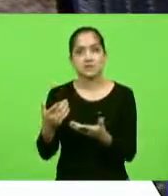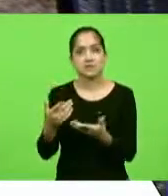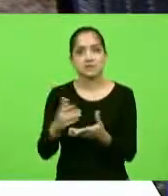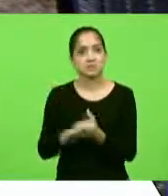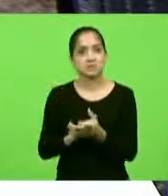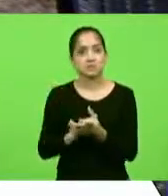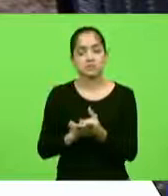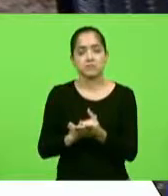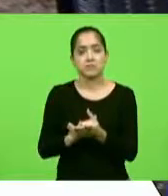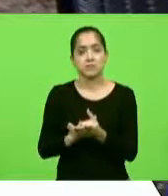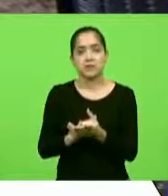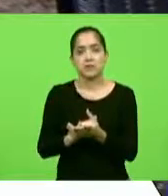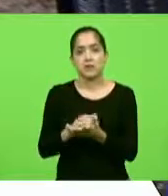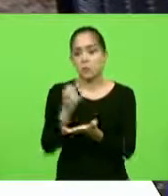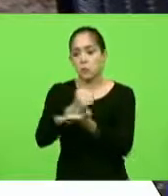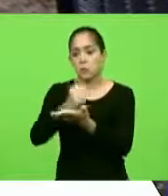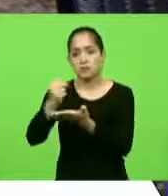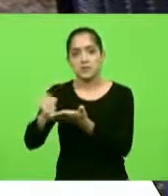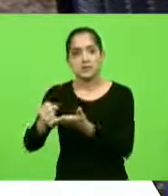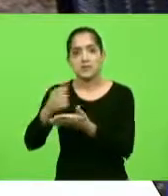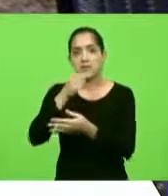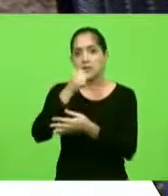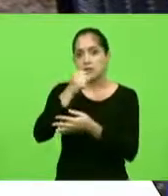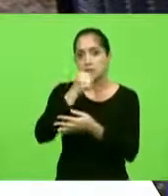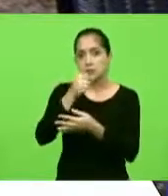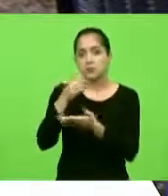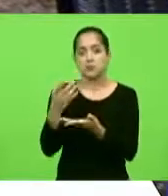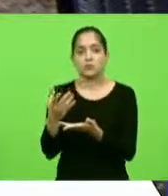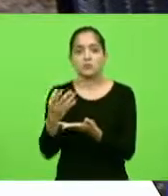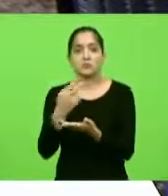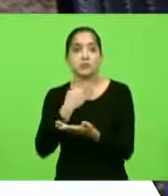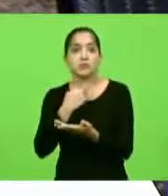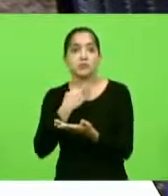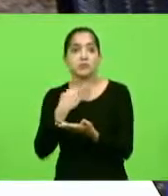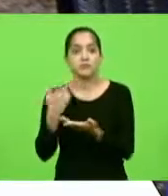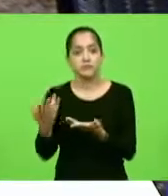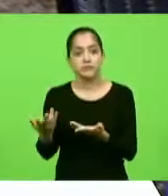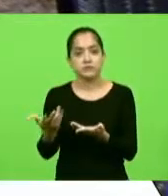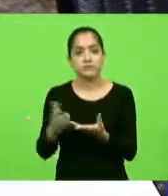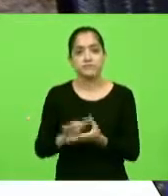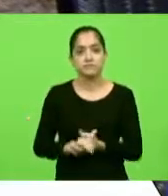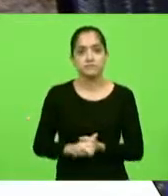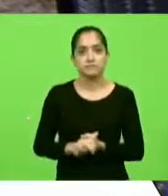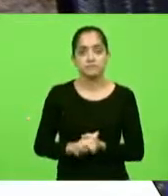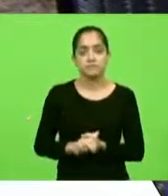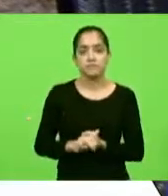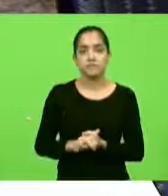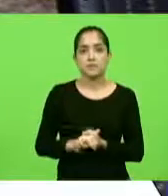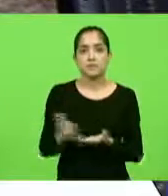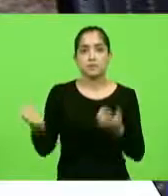violão num barzinho, eles podem. Os danos